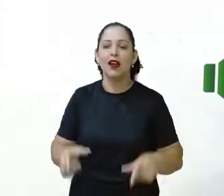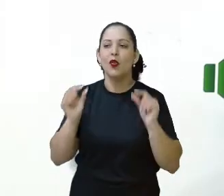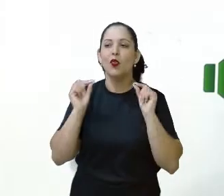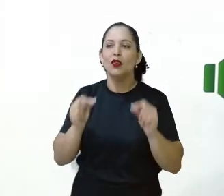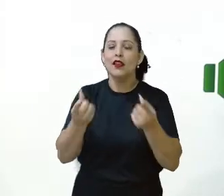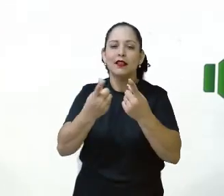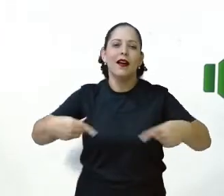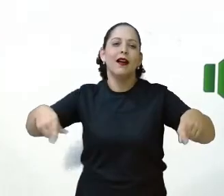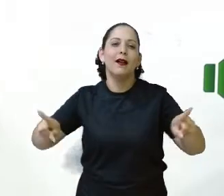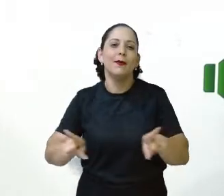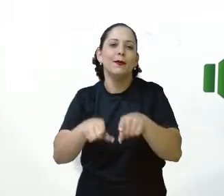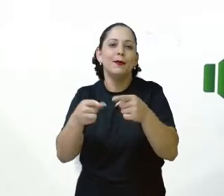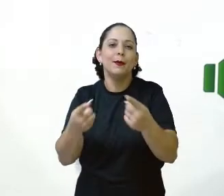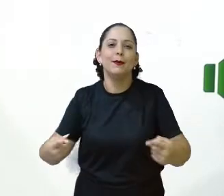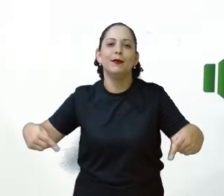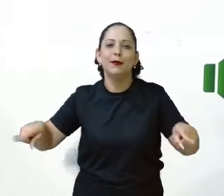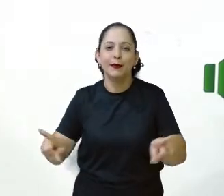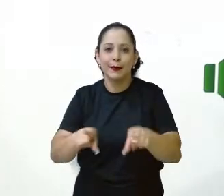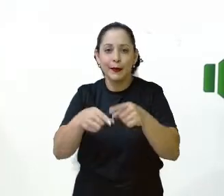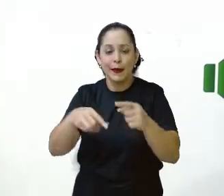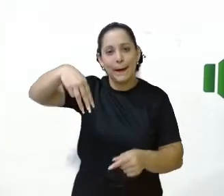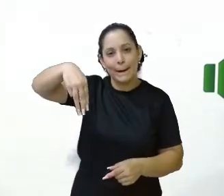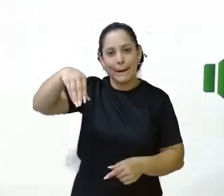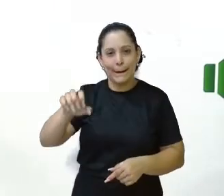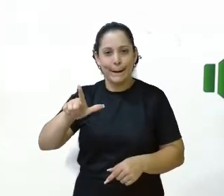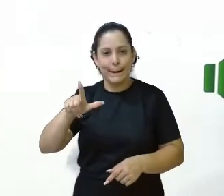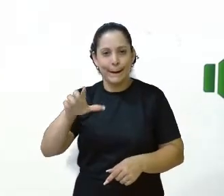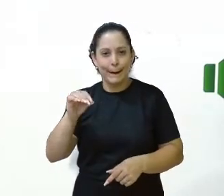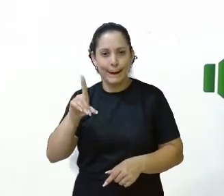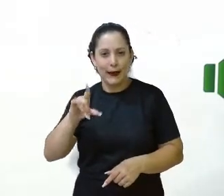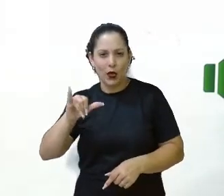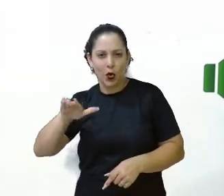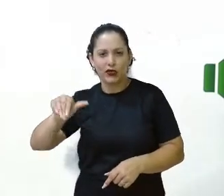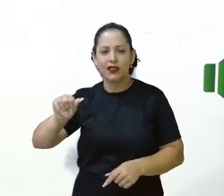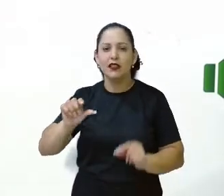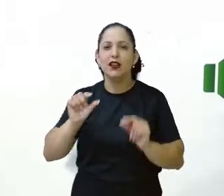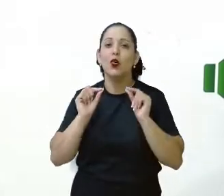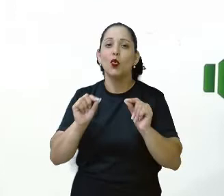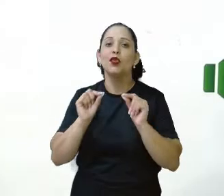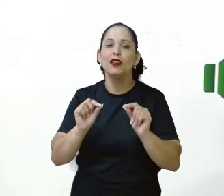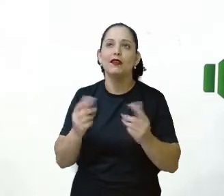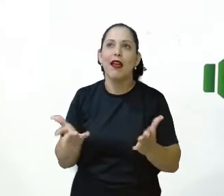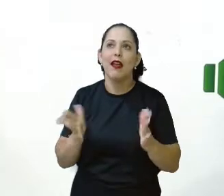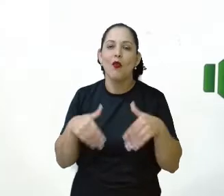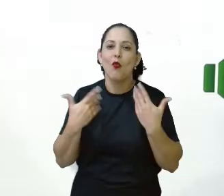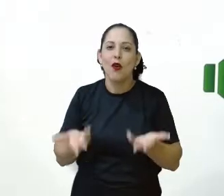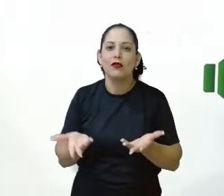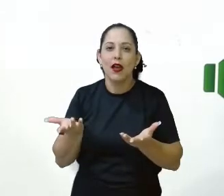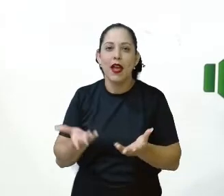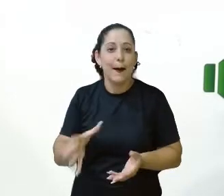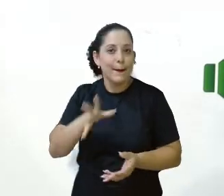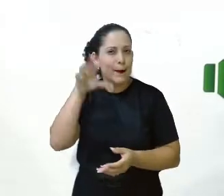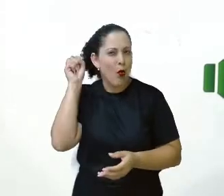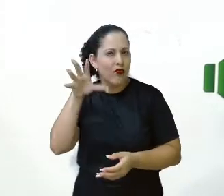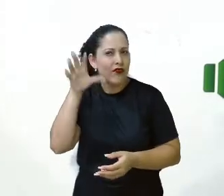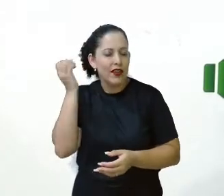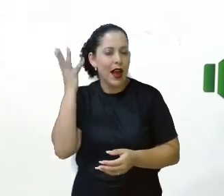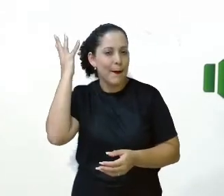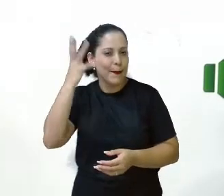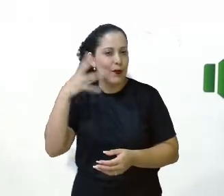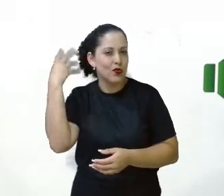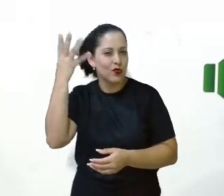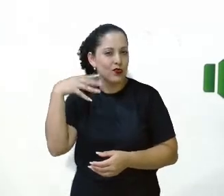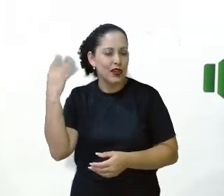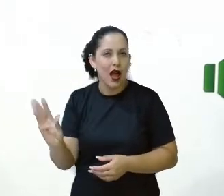a gente vai falar um pouquinho sobre a melodia, que é o primeiro elemento, que é aquela parte da música que a gente ouve, tá? Que a